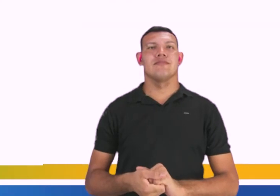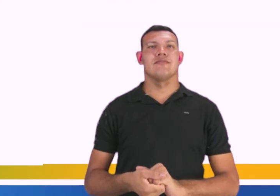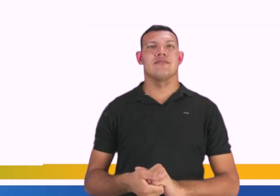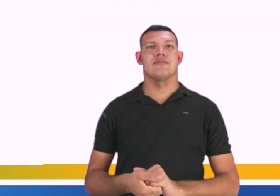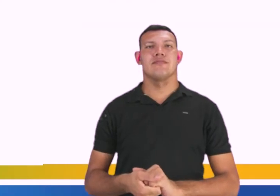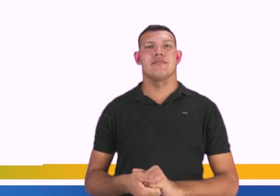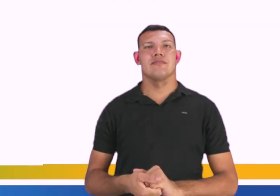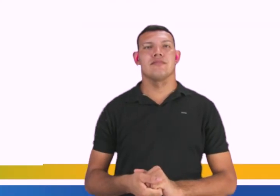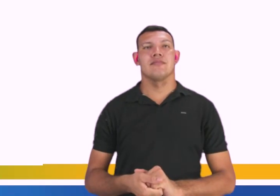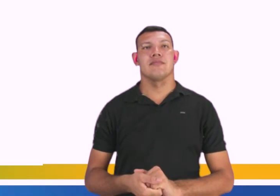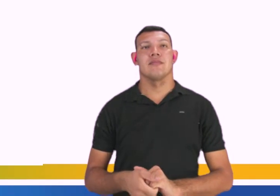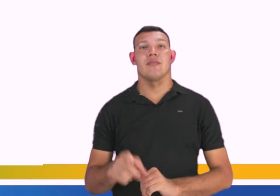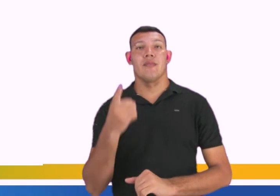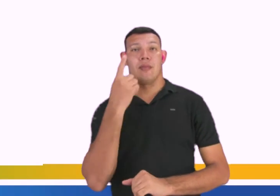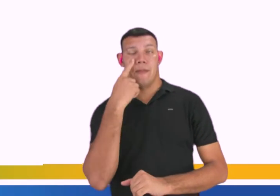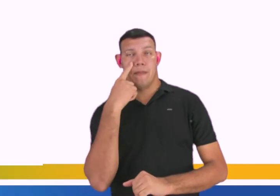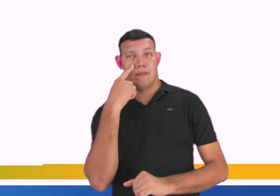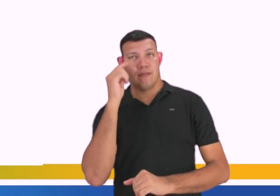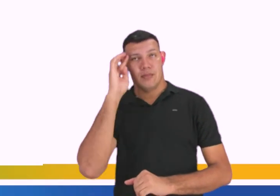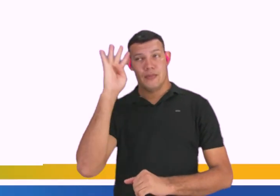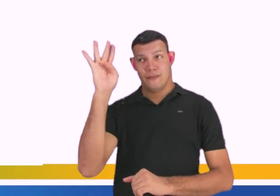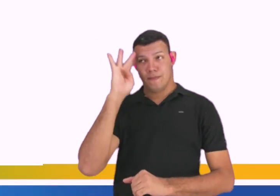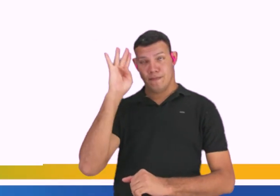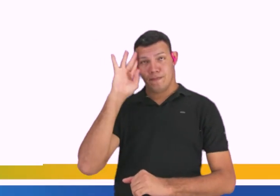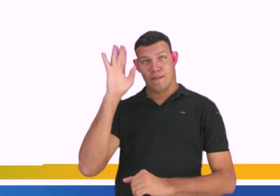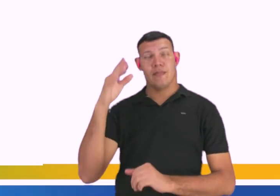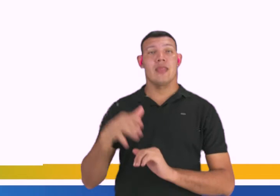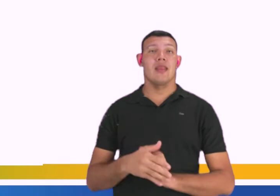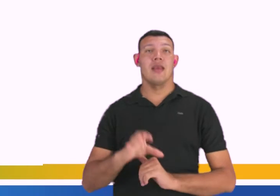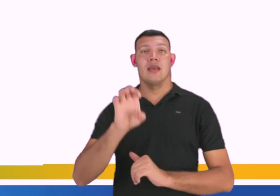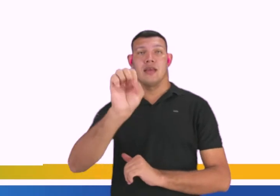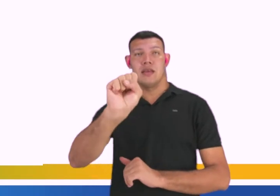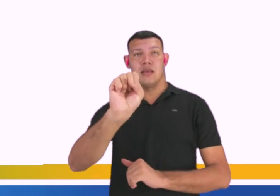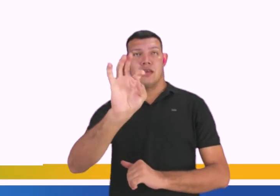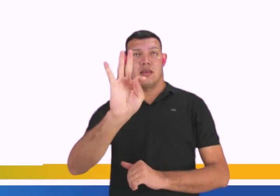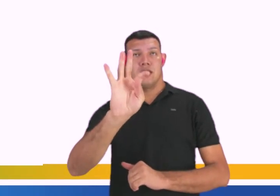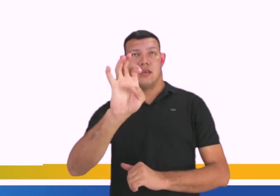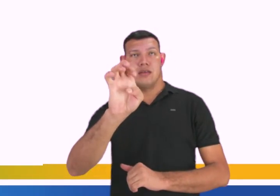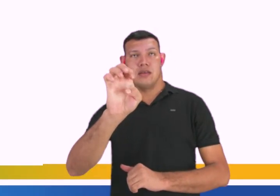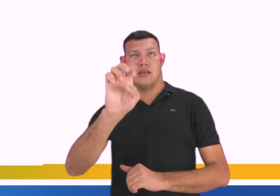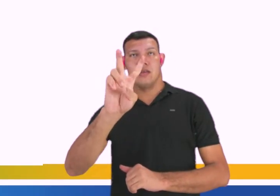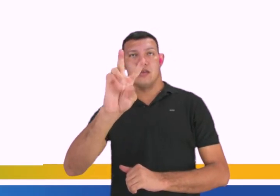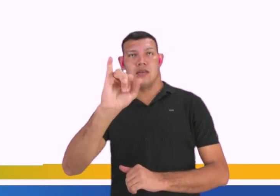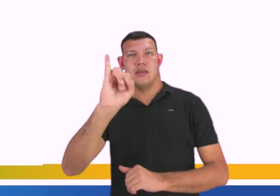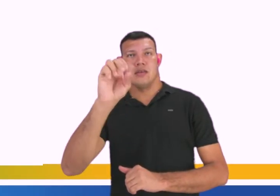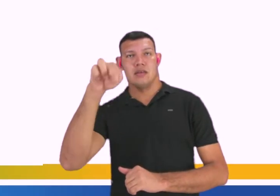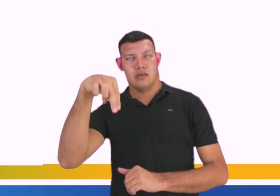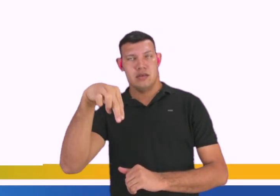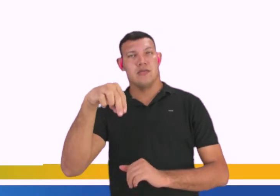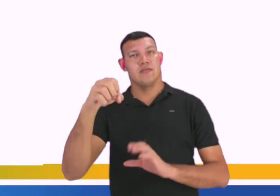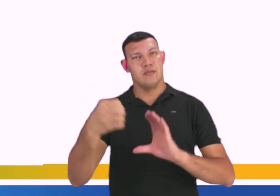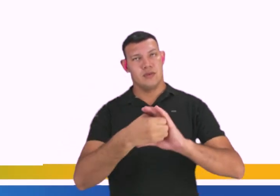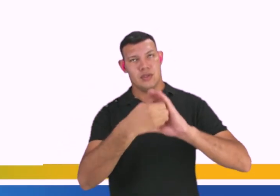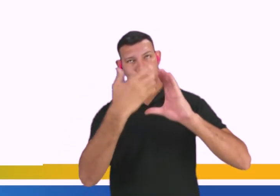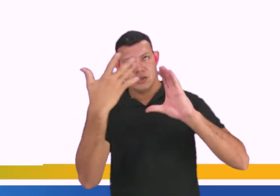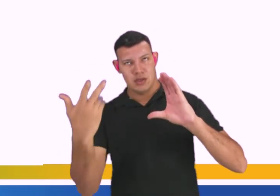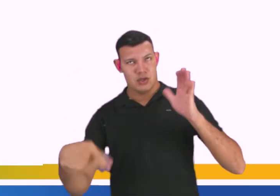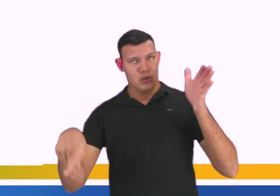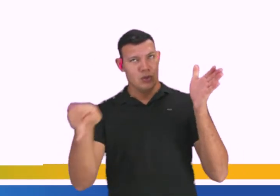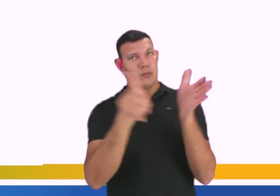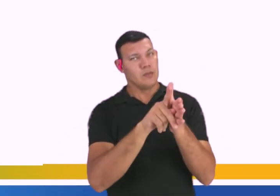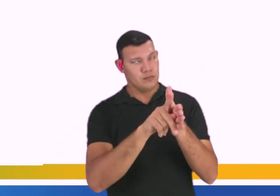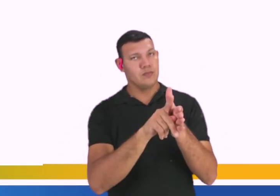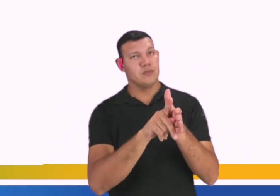E o teorema de Stieve, ele vai relacionar aí essas diferenças de pressão baseado já naquelas características conhecidas,